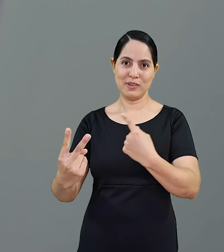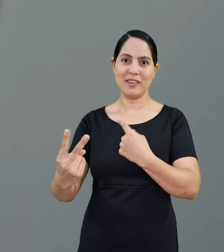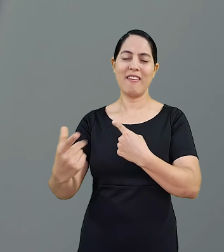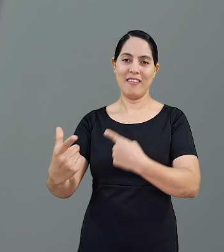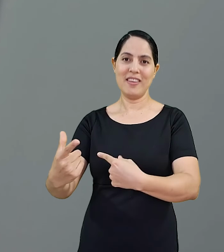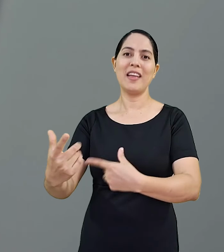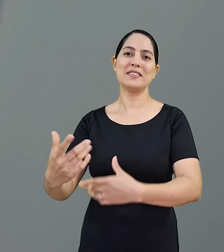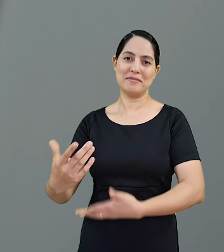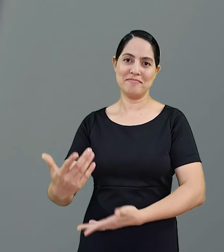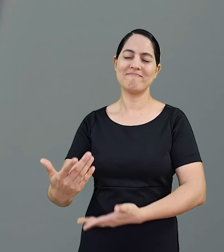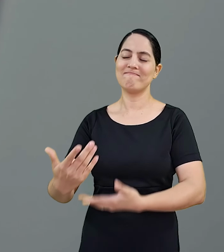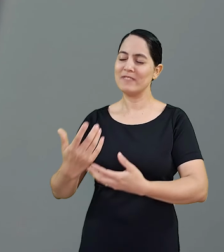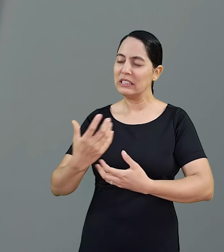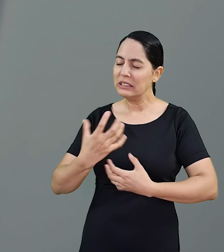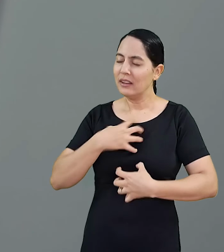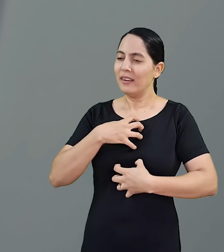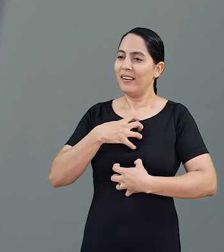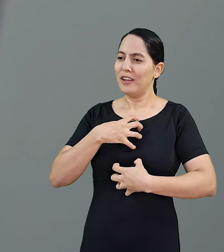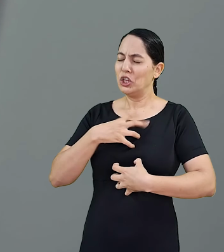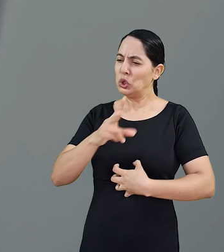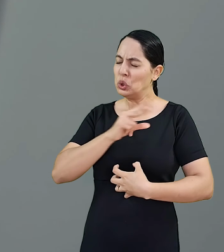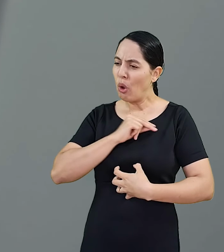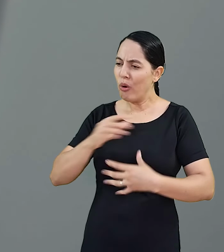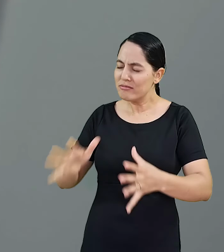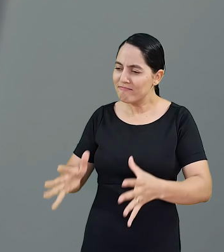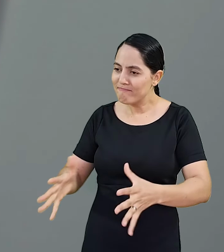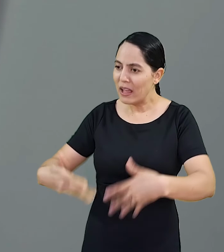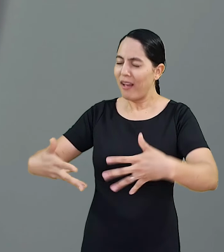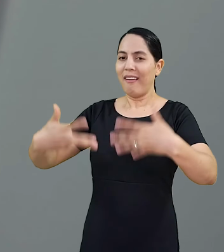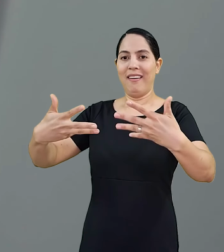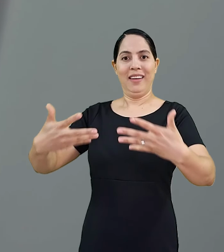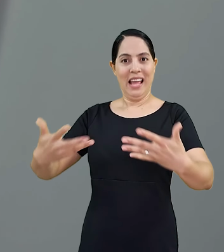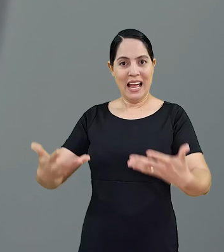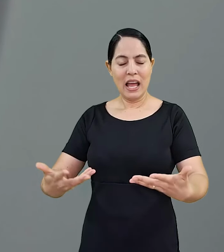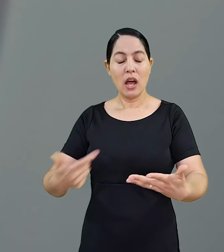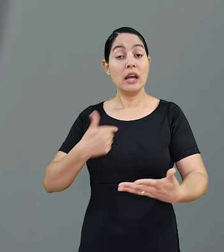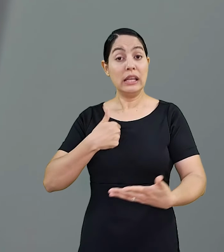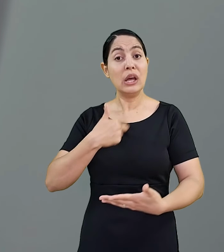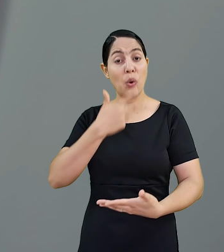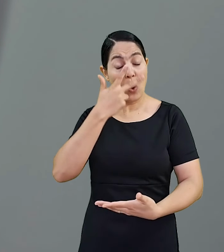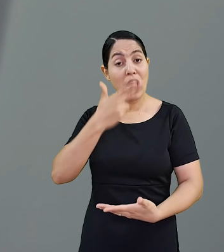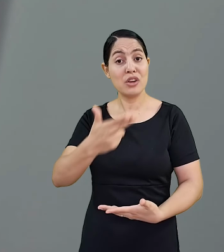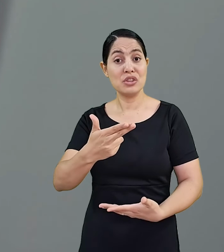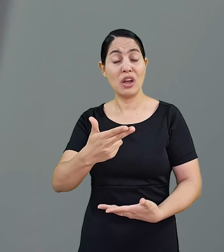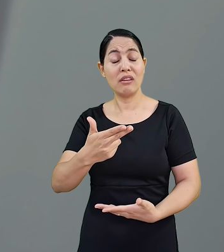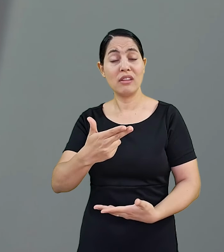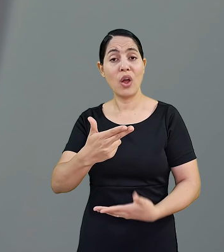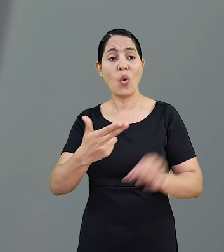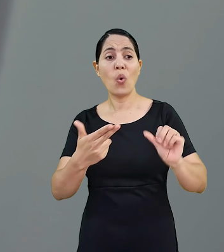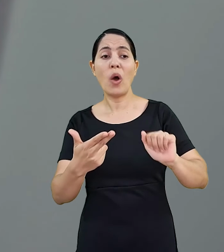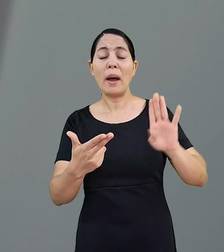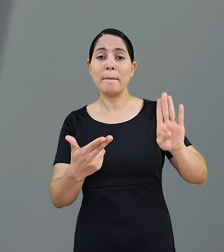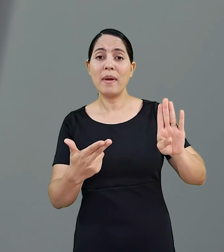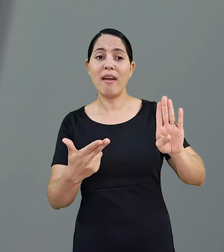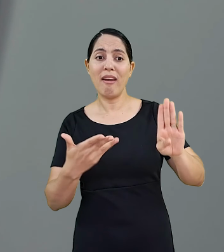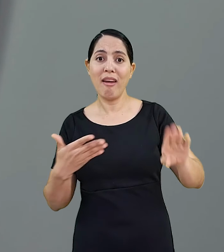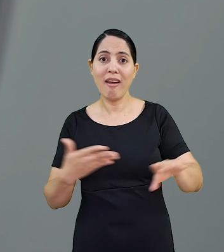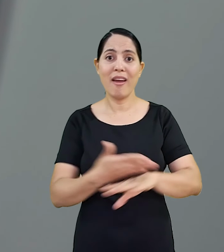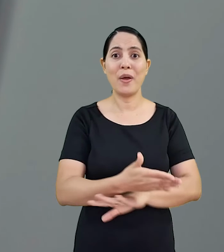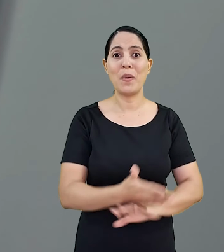inspiradores. E eu dei sorte no momento que eu achei que eu precisava entrar na ordem, e eu chego na ordem do